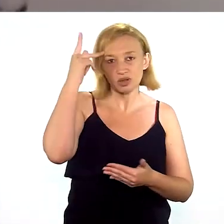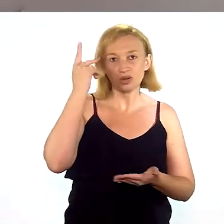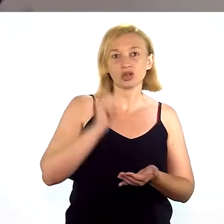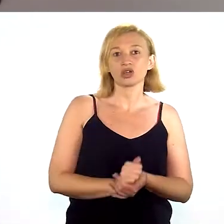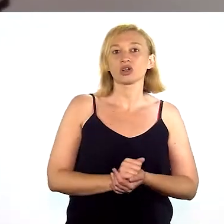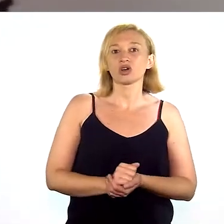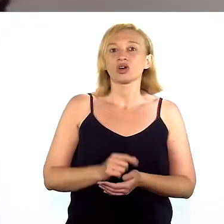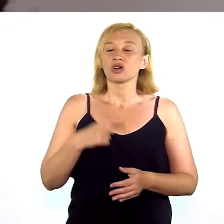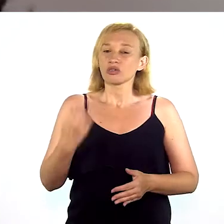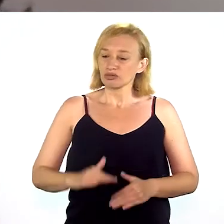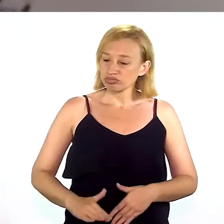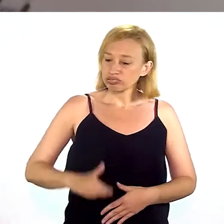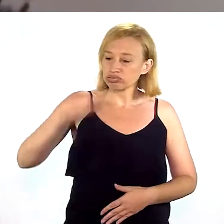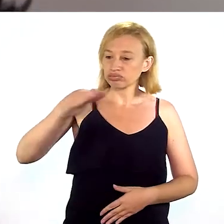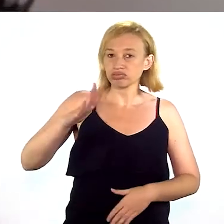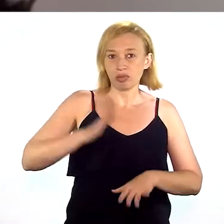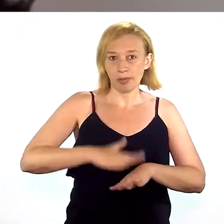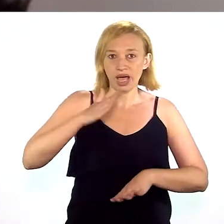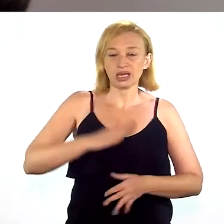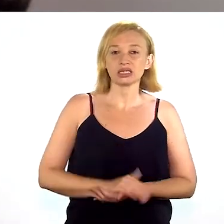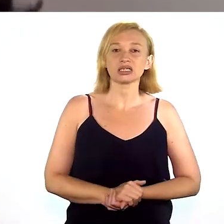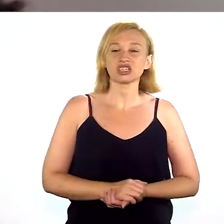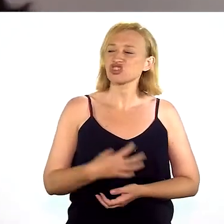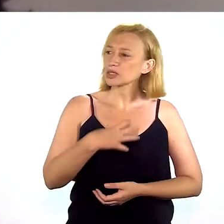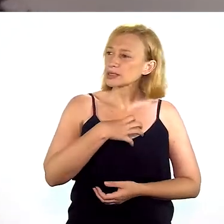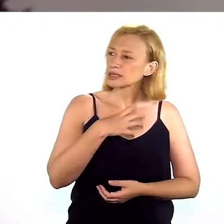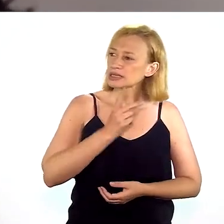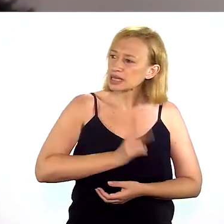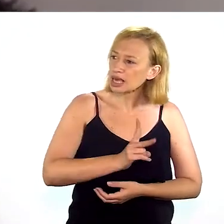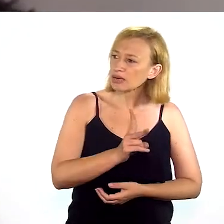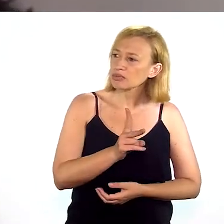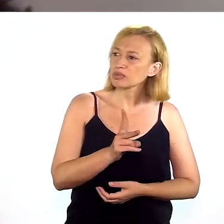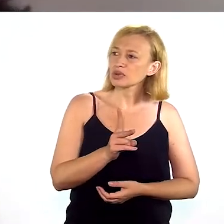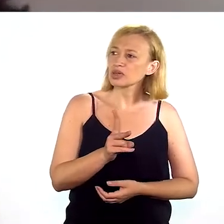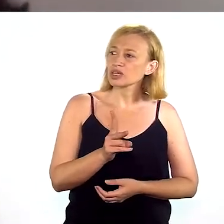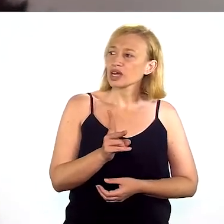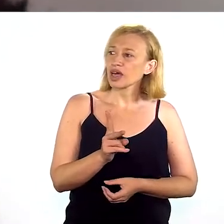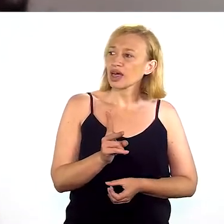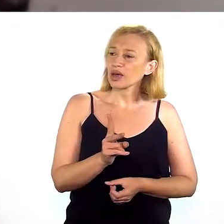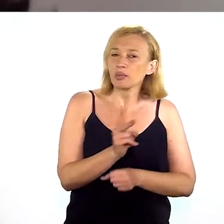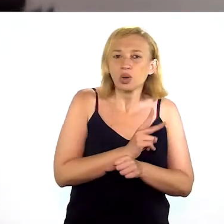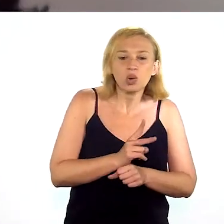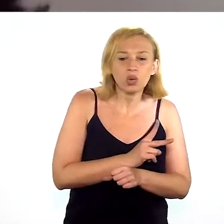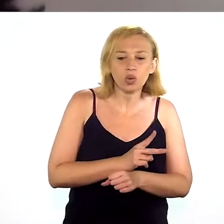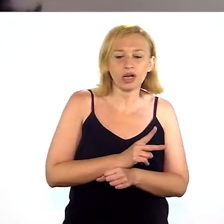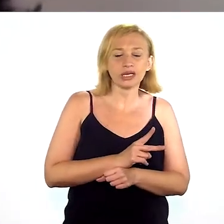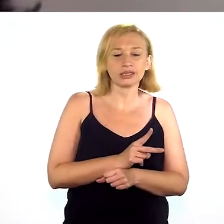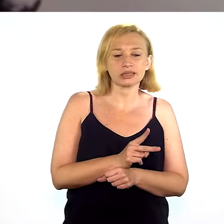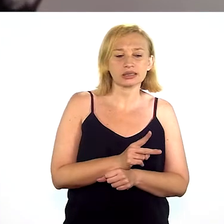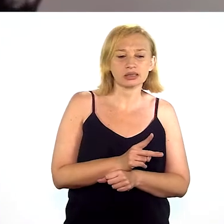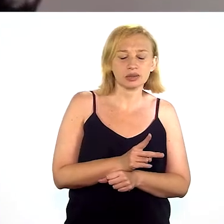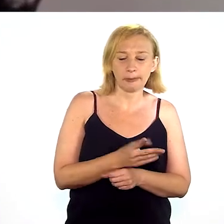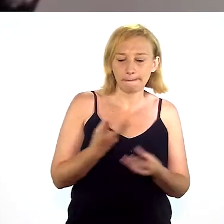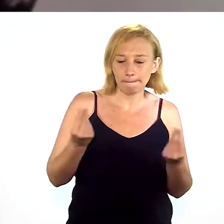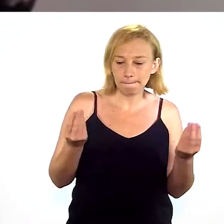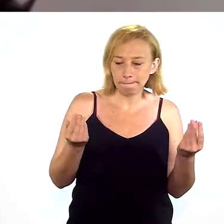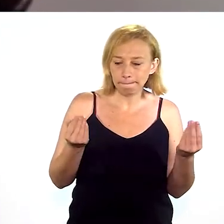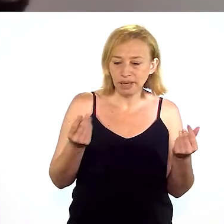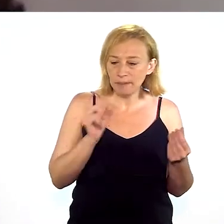estaremos sós. A gente, quando vai ficando mais adulto, a gente sempre busca muito